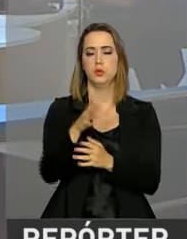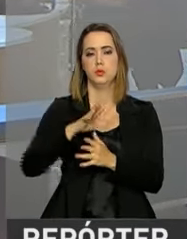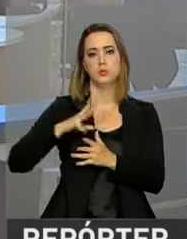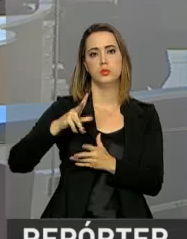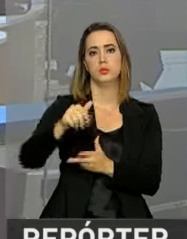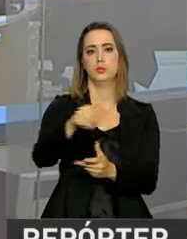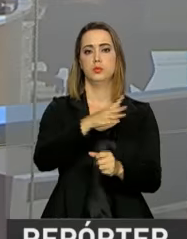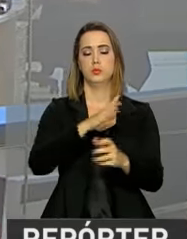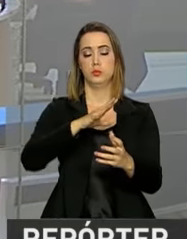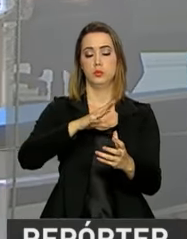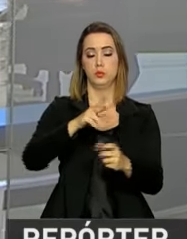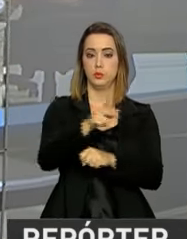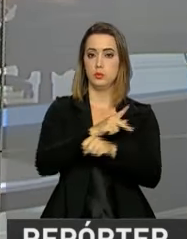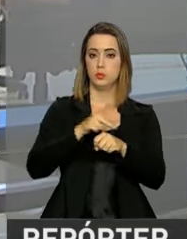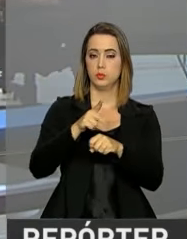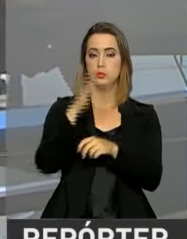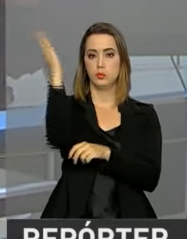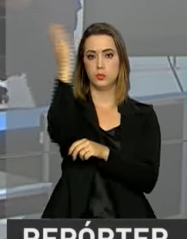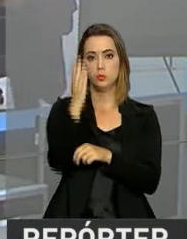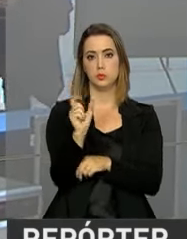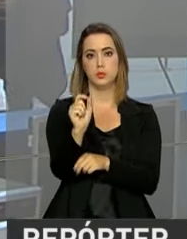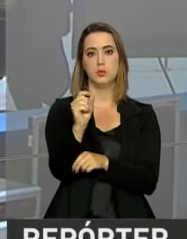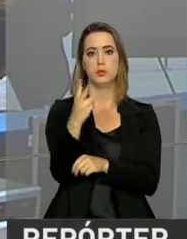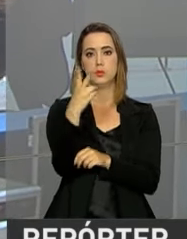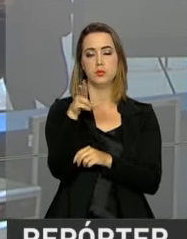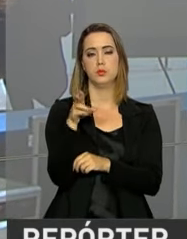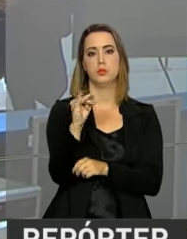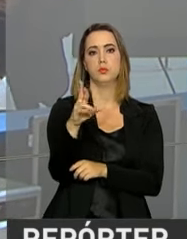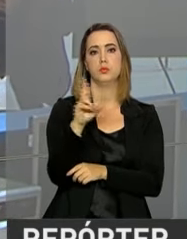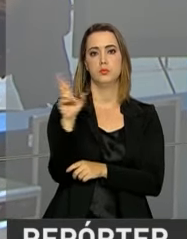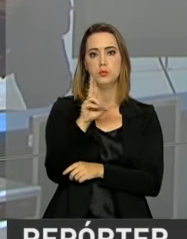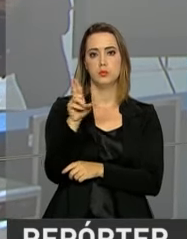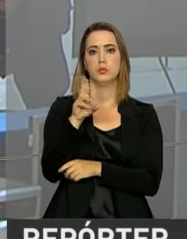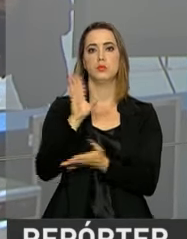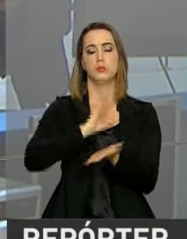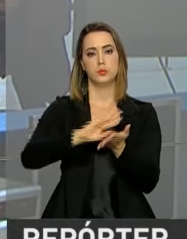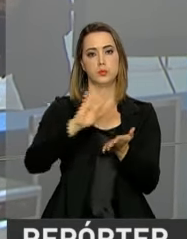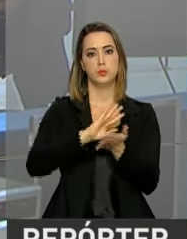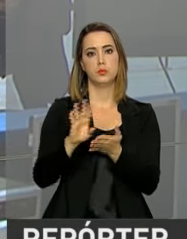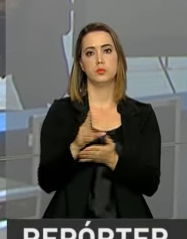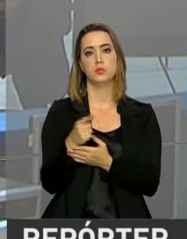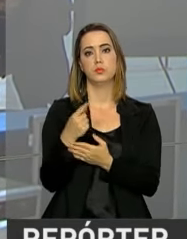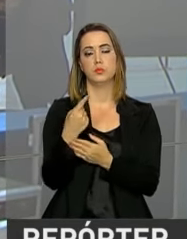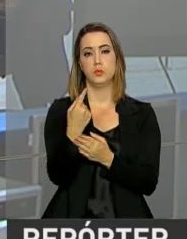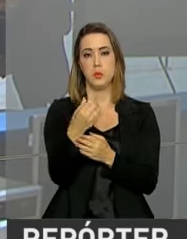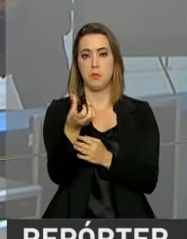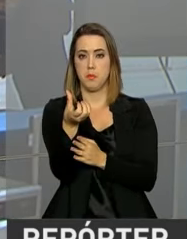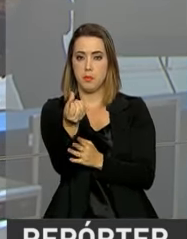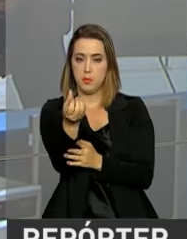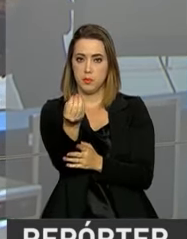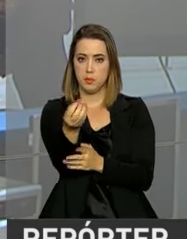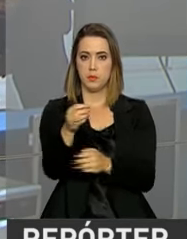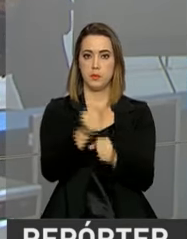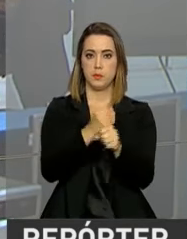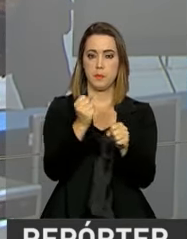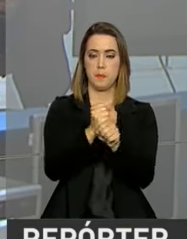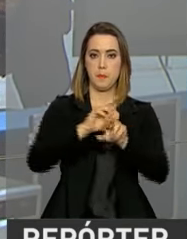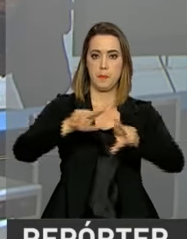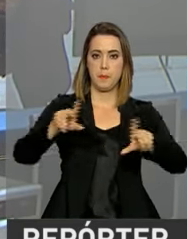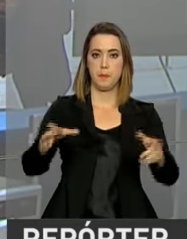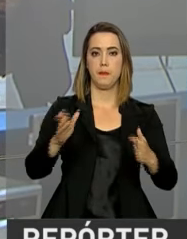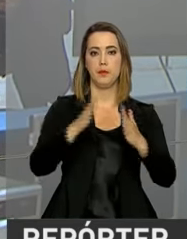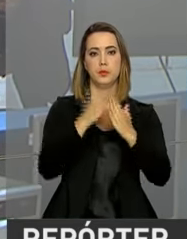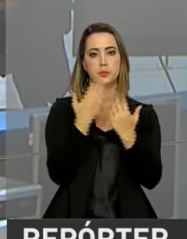Cerca de 2 bilhões de reais vão ser investidos em 1.600 obras do Programa de Aceleração do Crescimento, o PAC, como